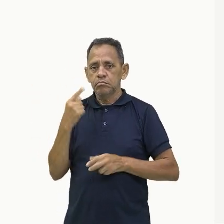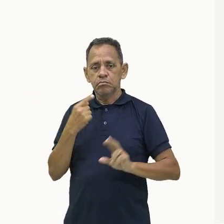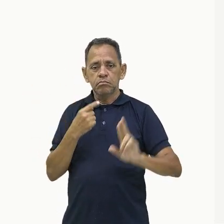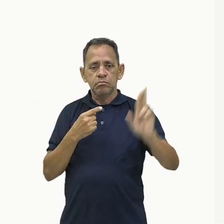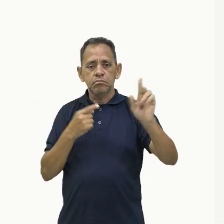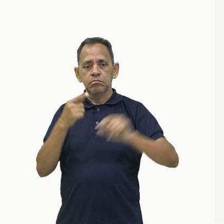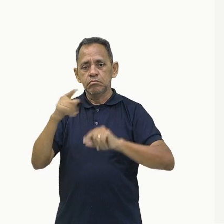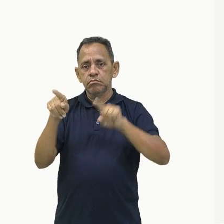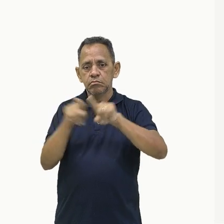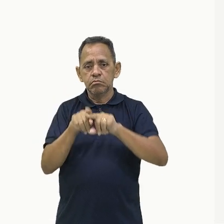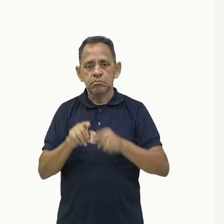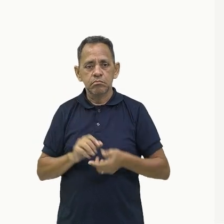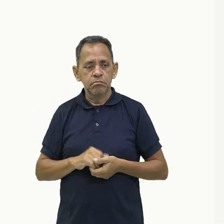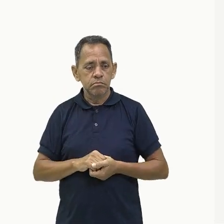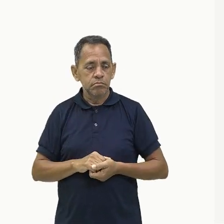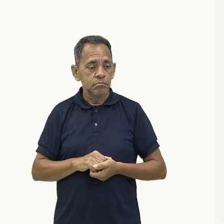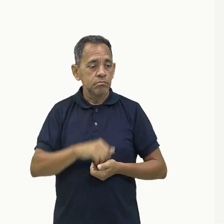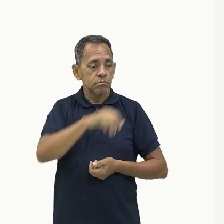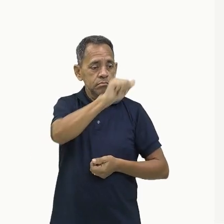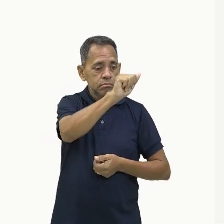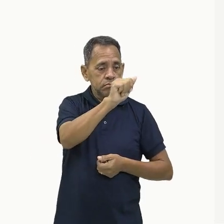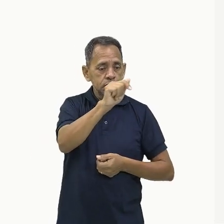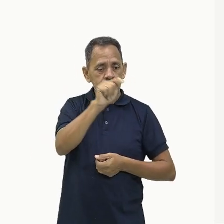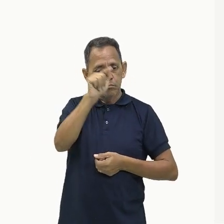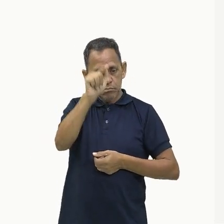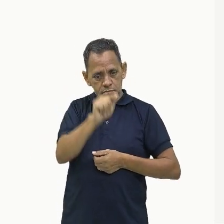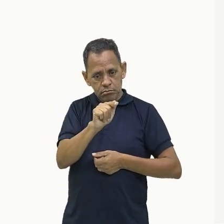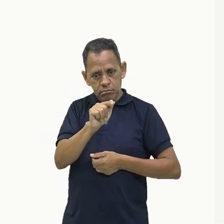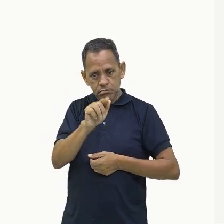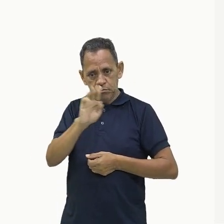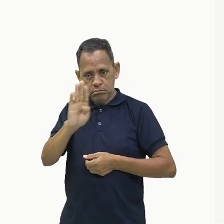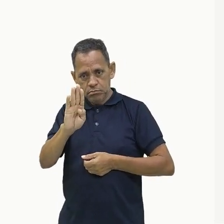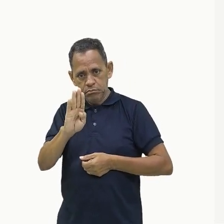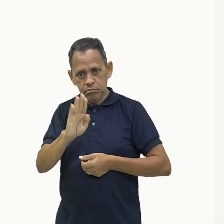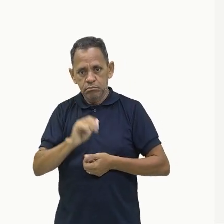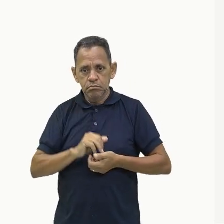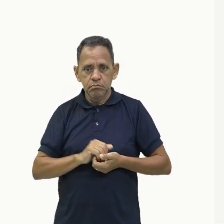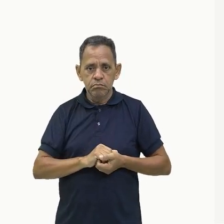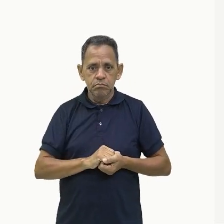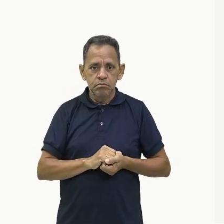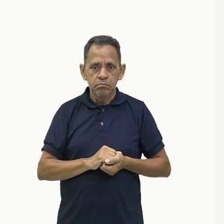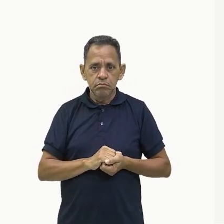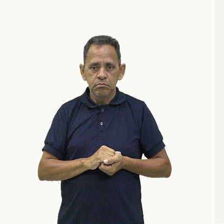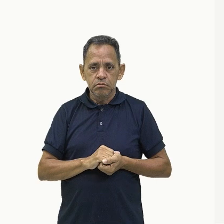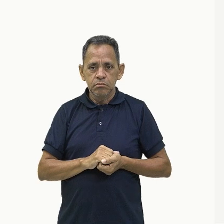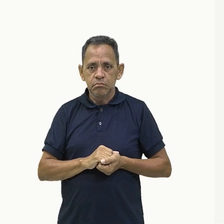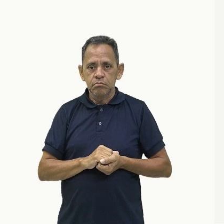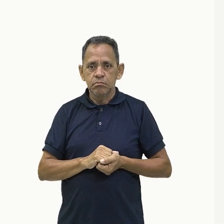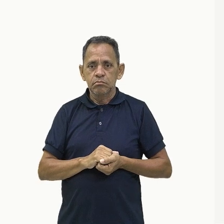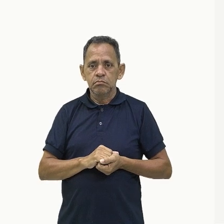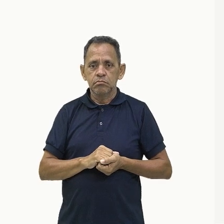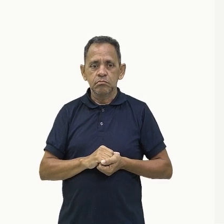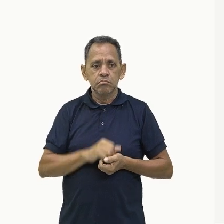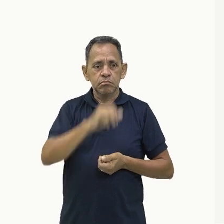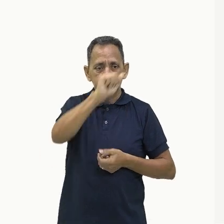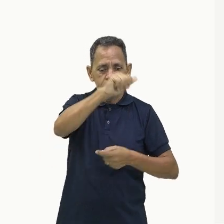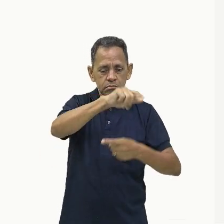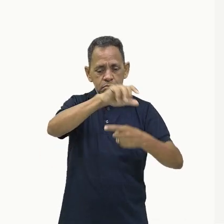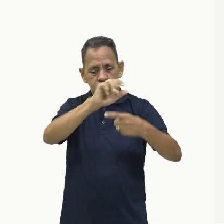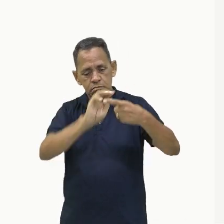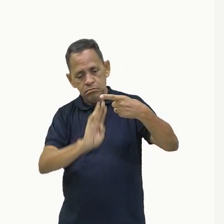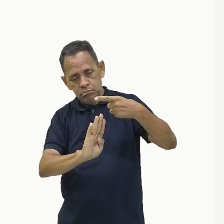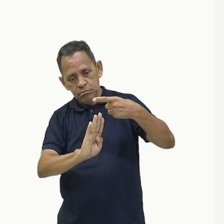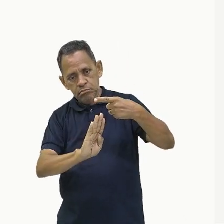A barrinha B. Mas a gente lê da mesma forma, tá? A está para B, A sobre B,